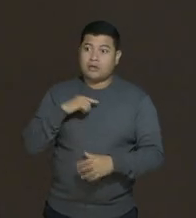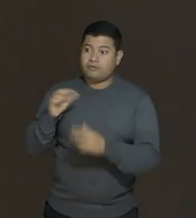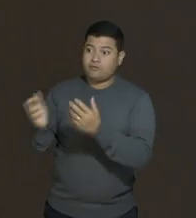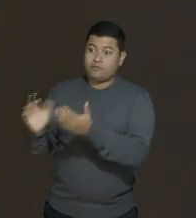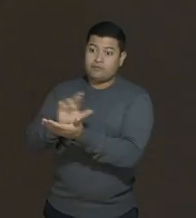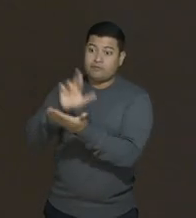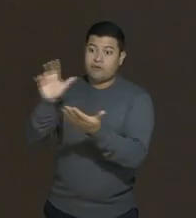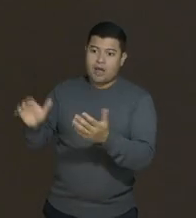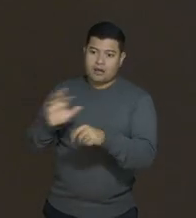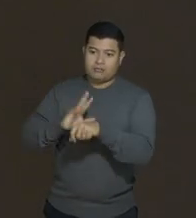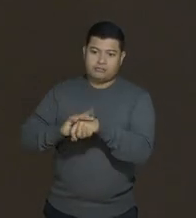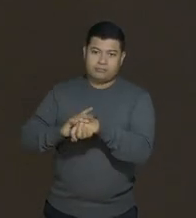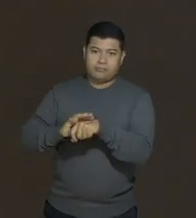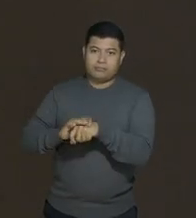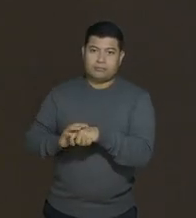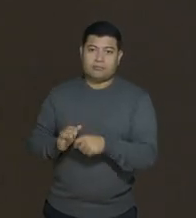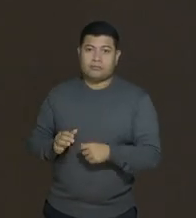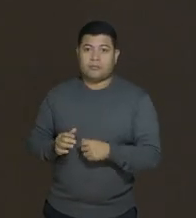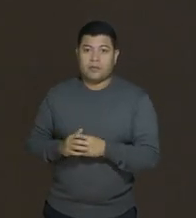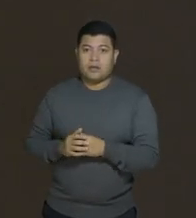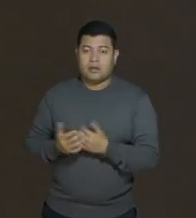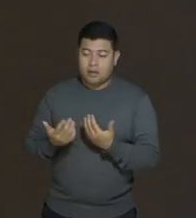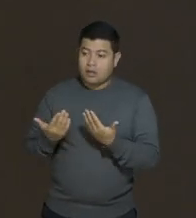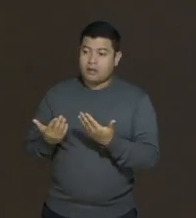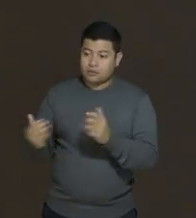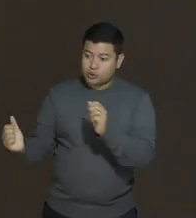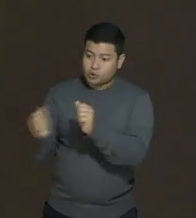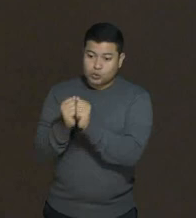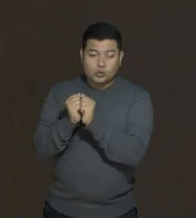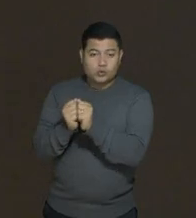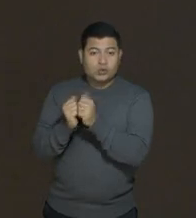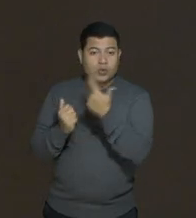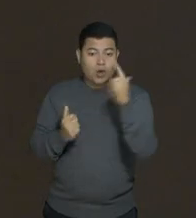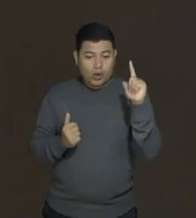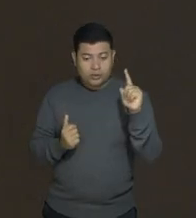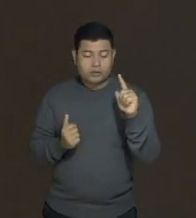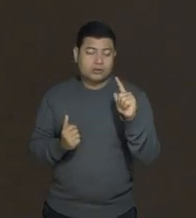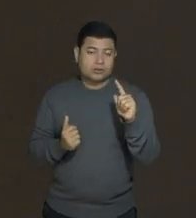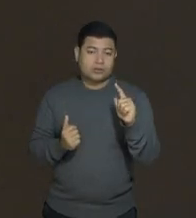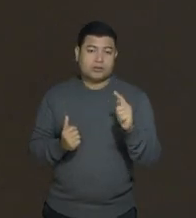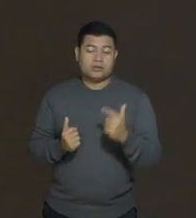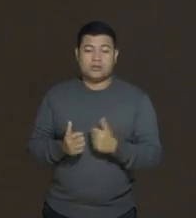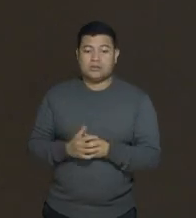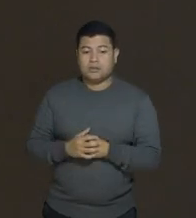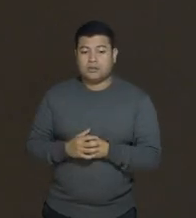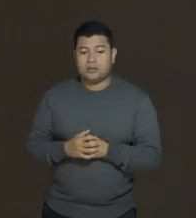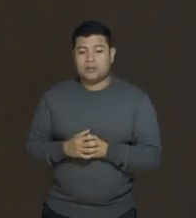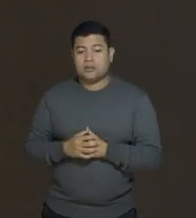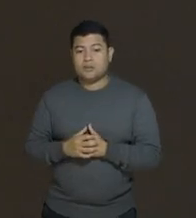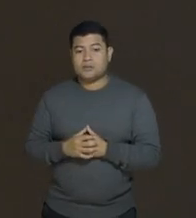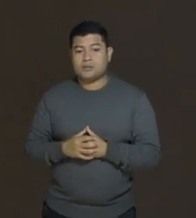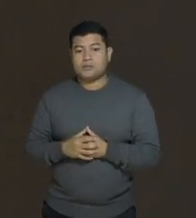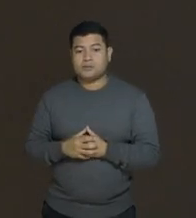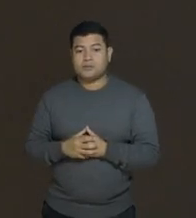Né? O que é comorbidade? É uma doença paralela, associada. Né? Então,